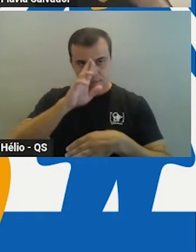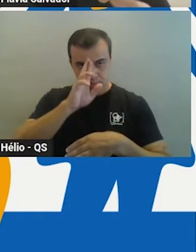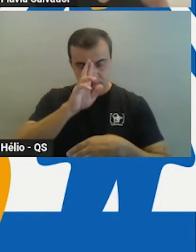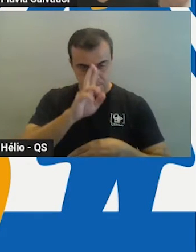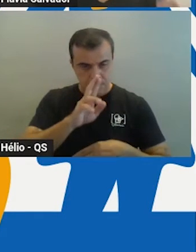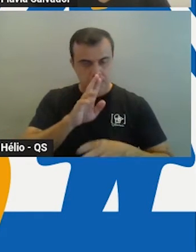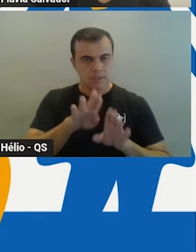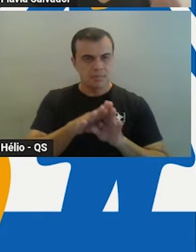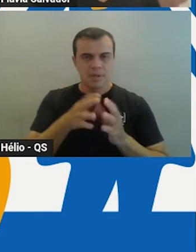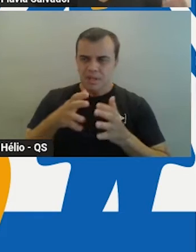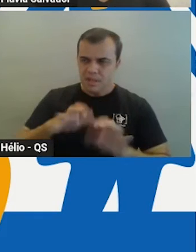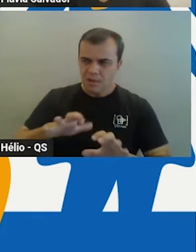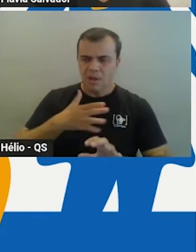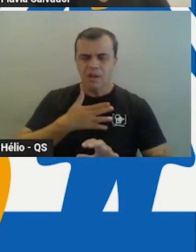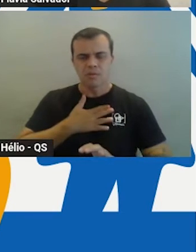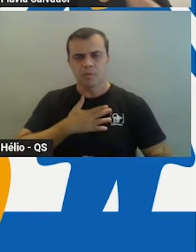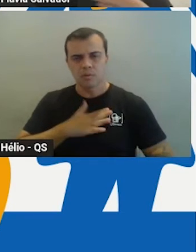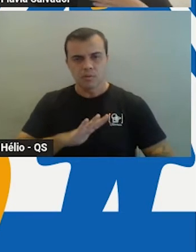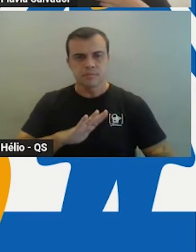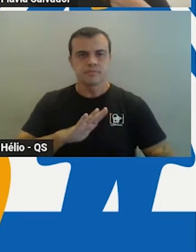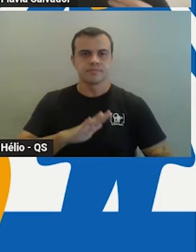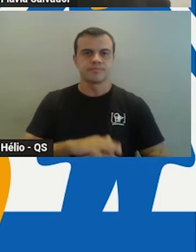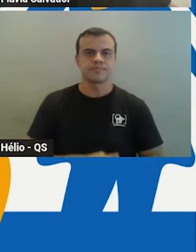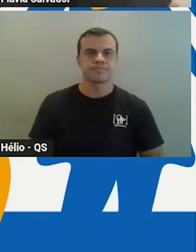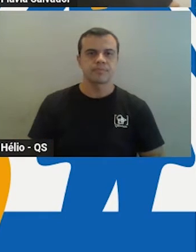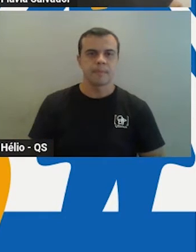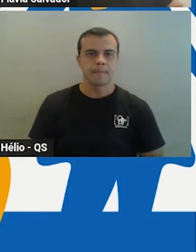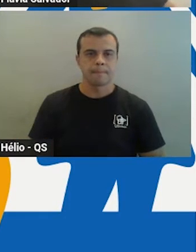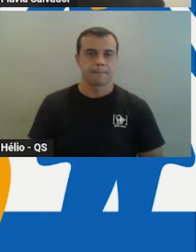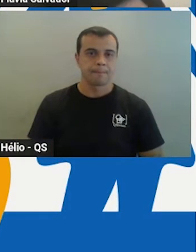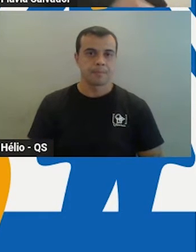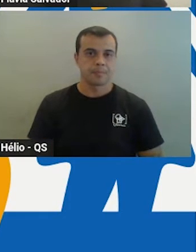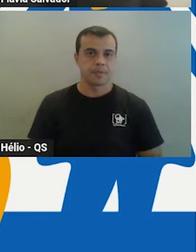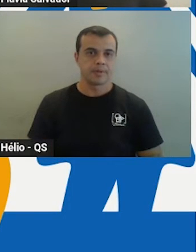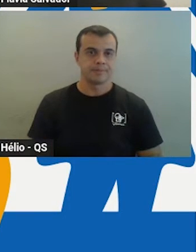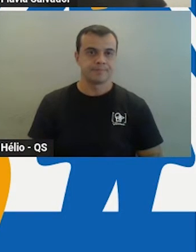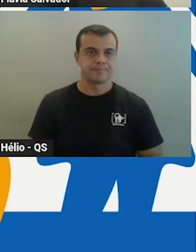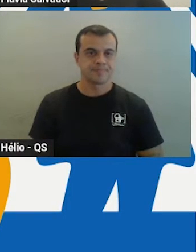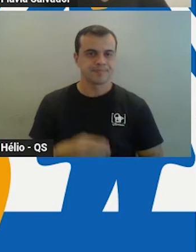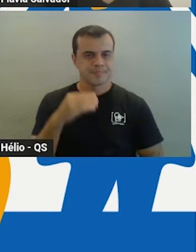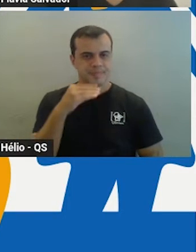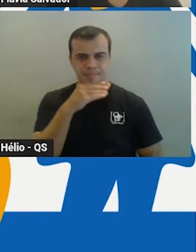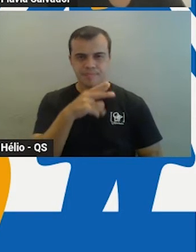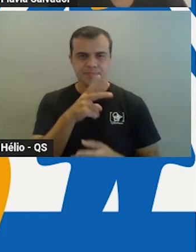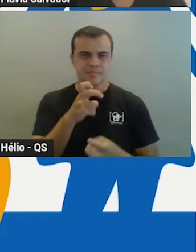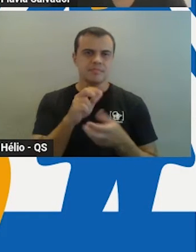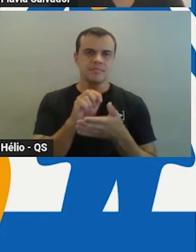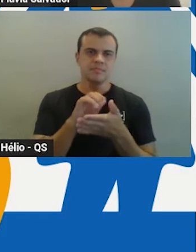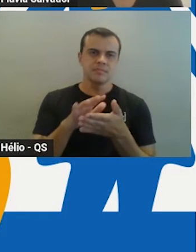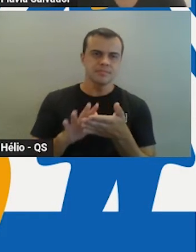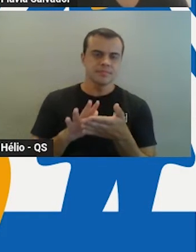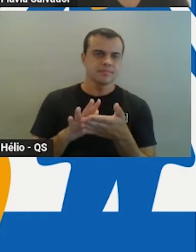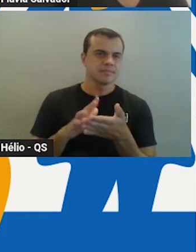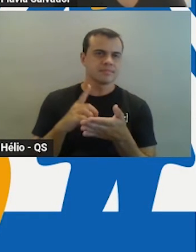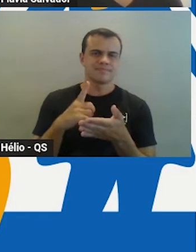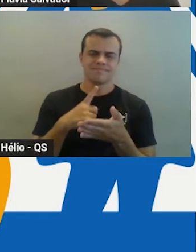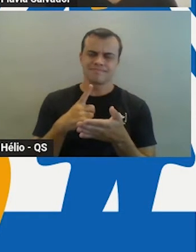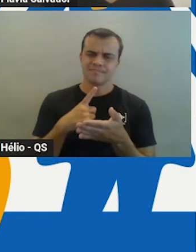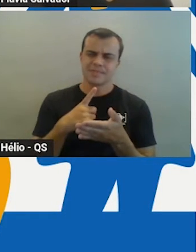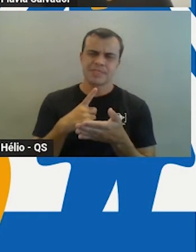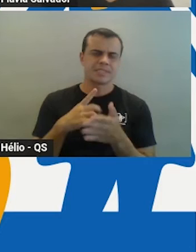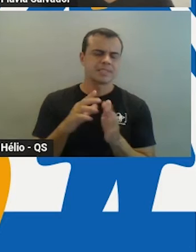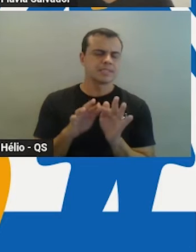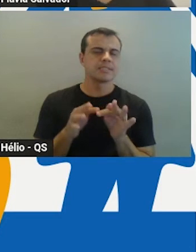isso, não quero, isso me incomoda, tira. Então, vocês vão perceber que são atividades